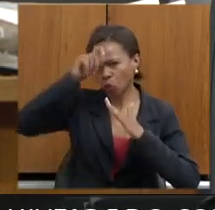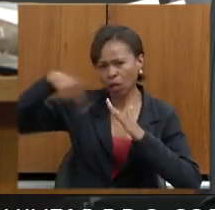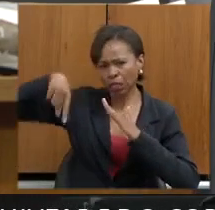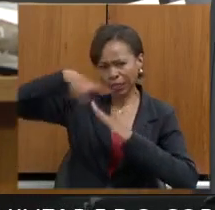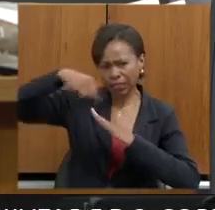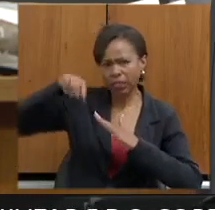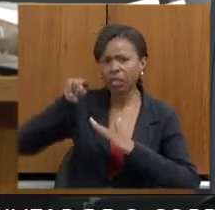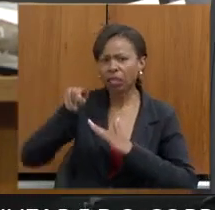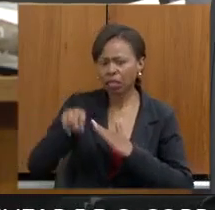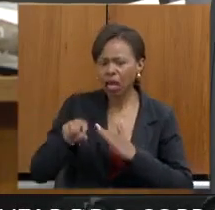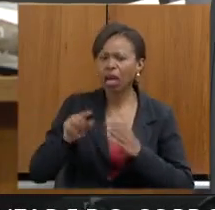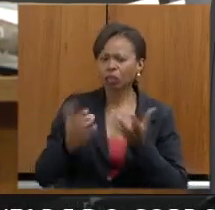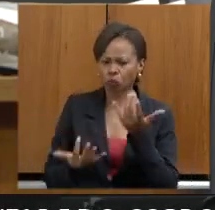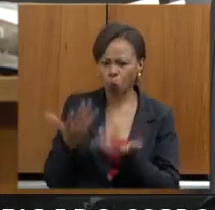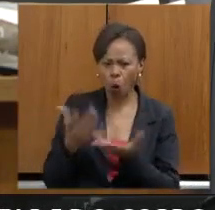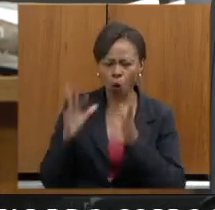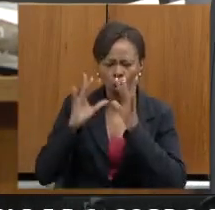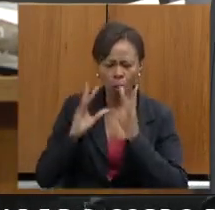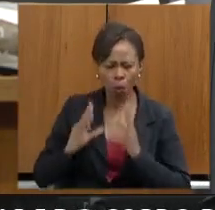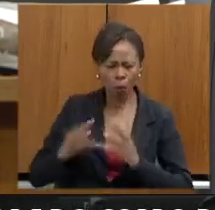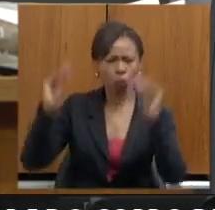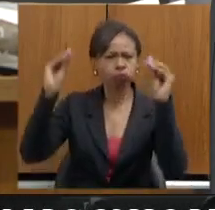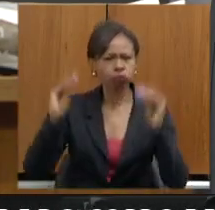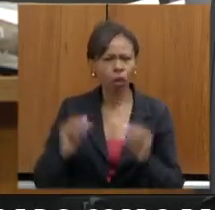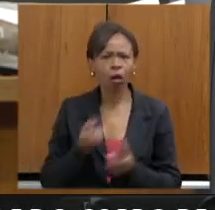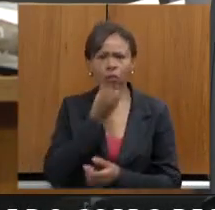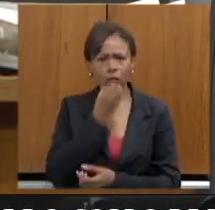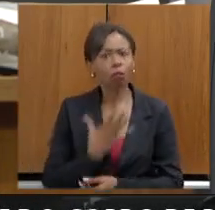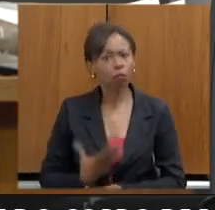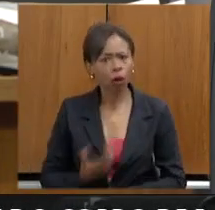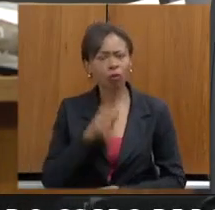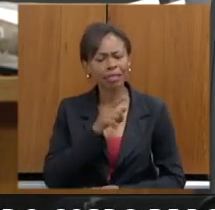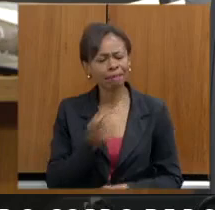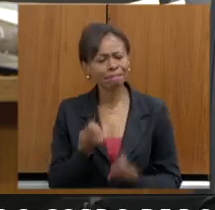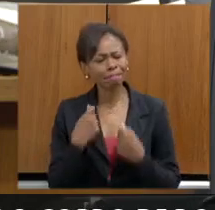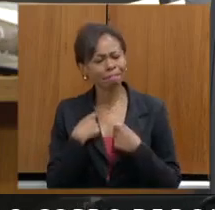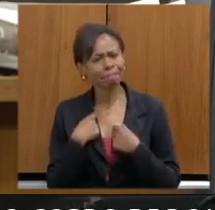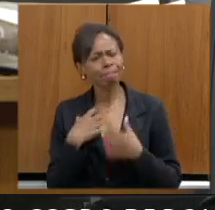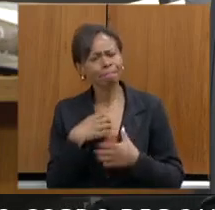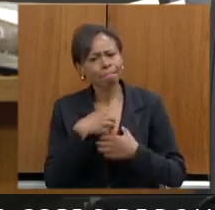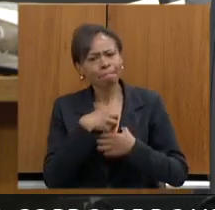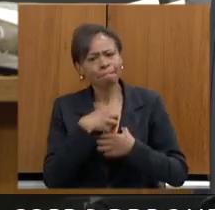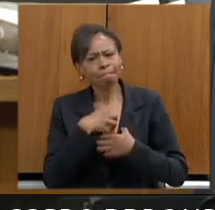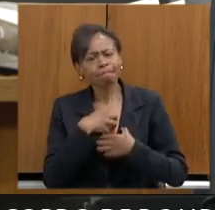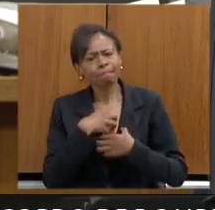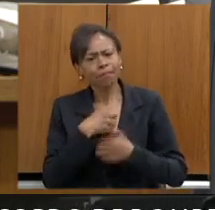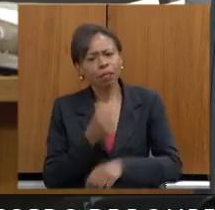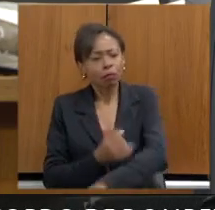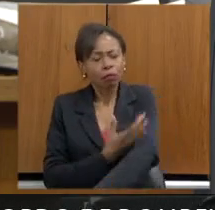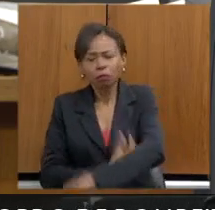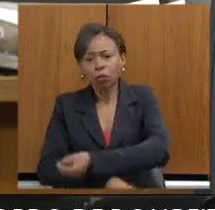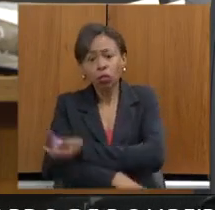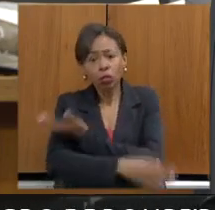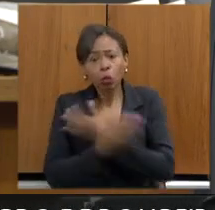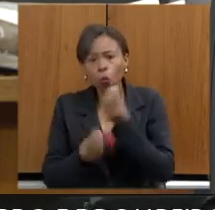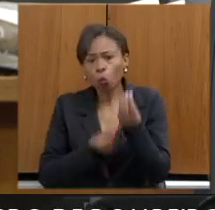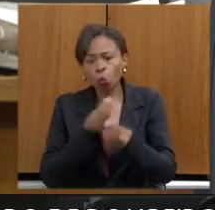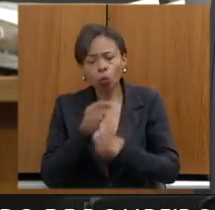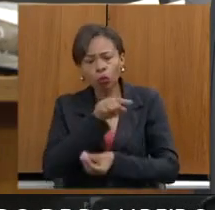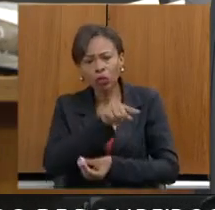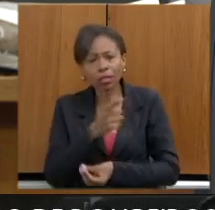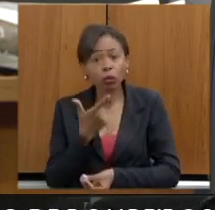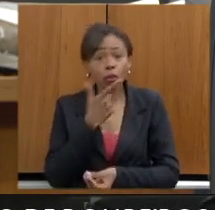Casa já tocou no coração de todos nós né a maneira como vocês trataram né a retirada